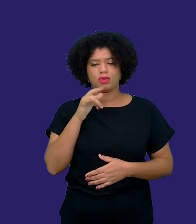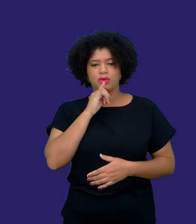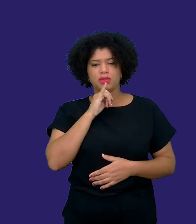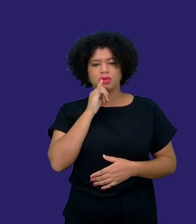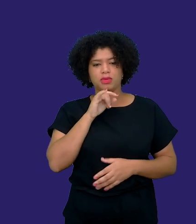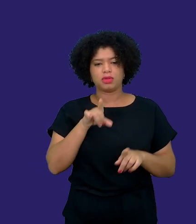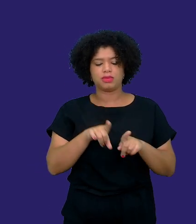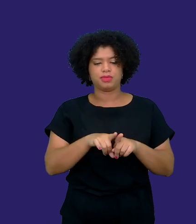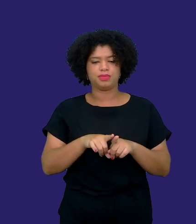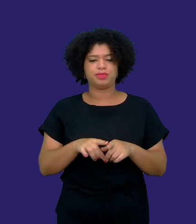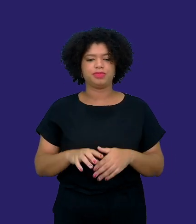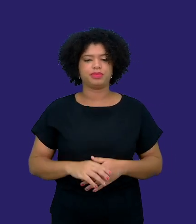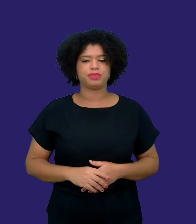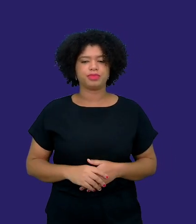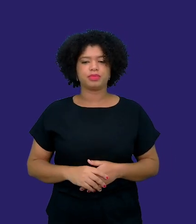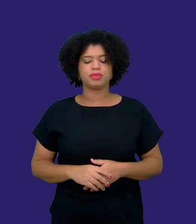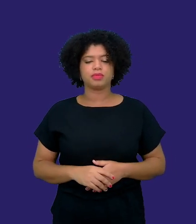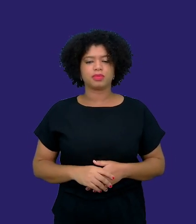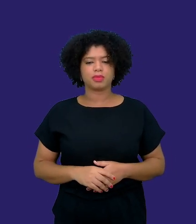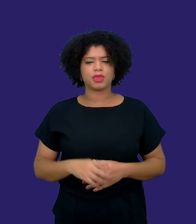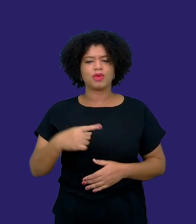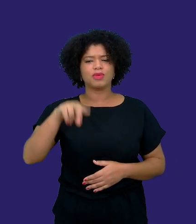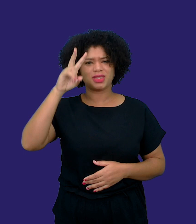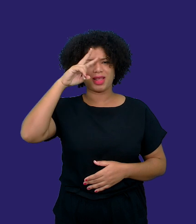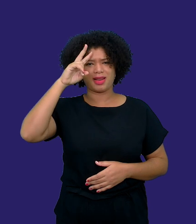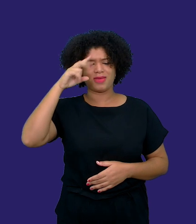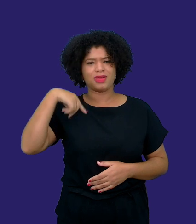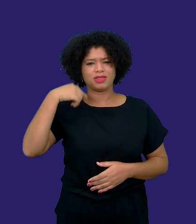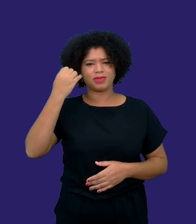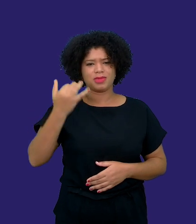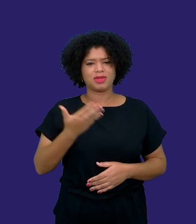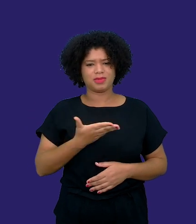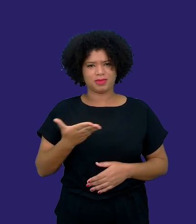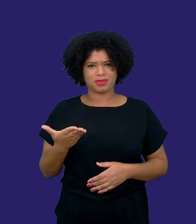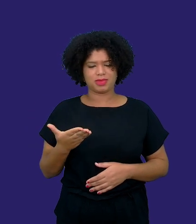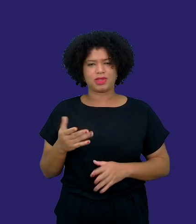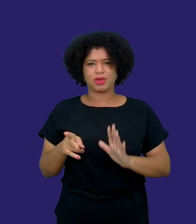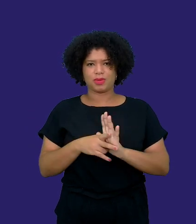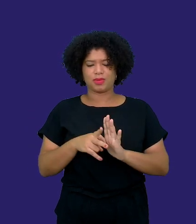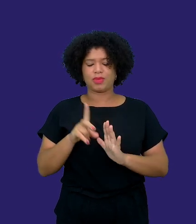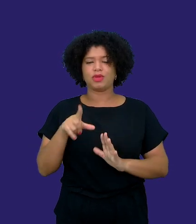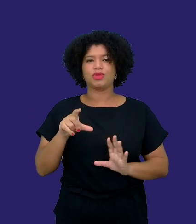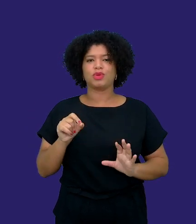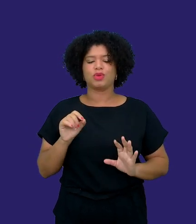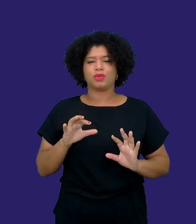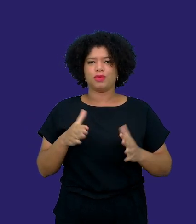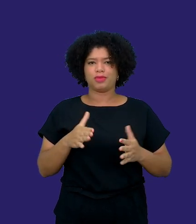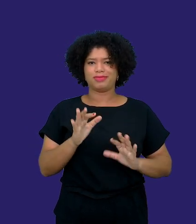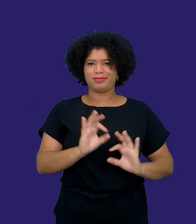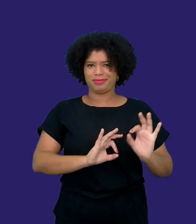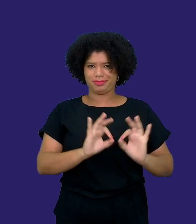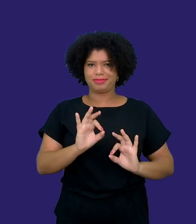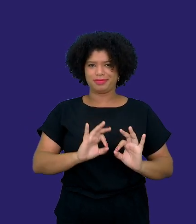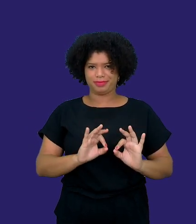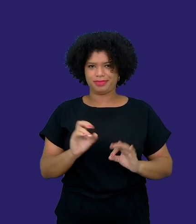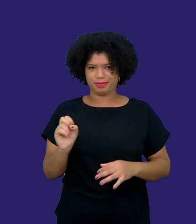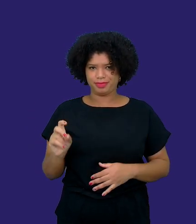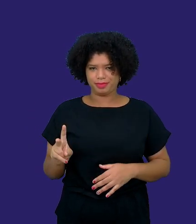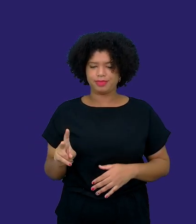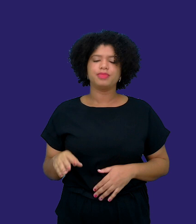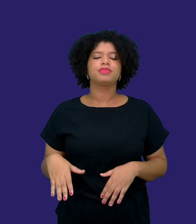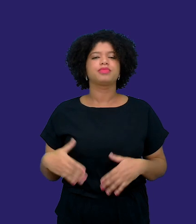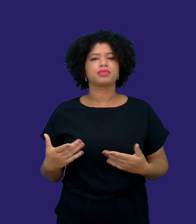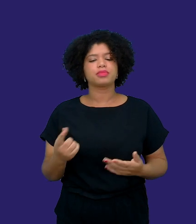pouquinho. Vocês lembram que eu falei que nós estamos falando de projetos, né? Aí